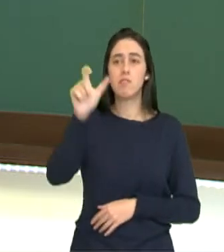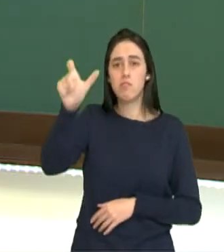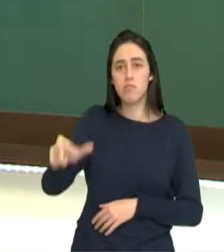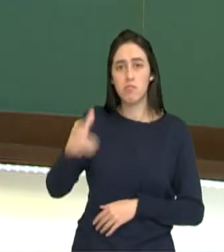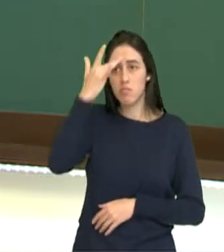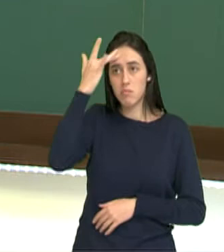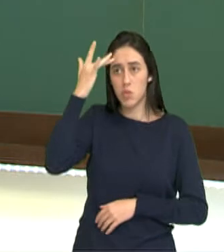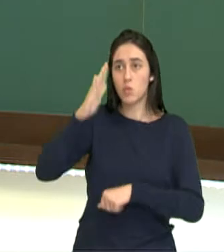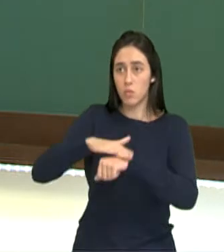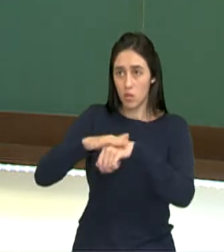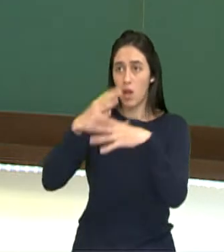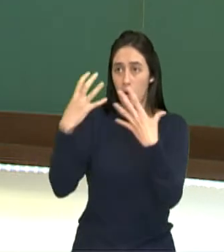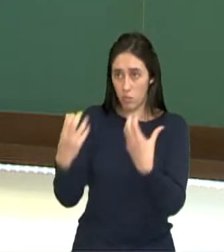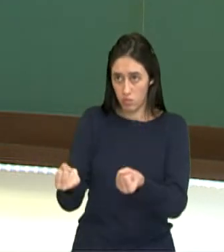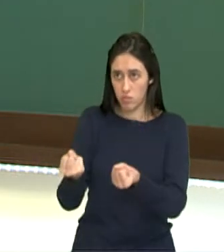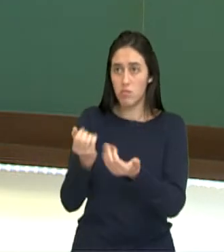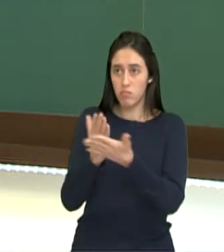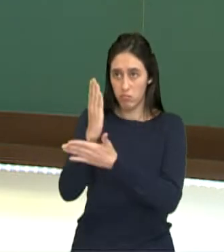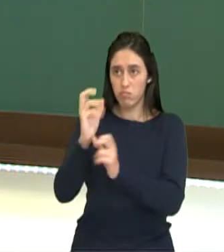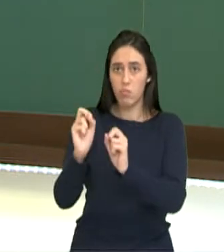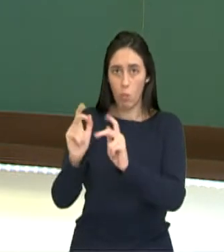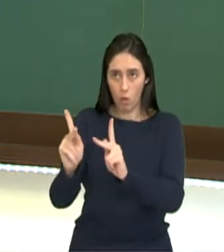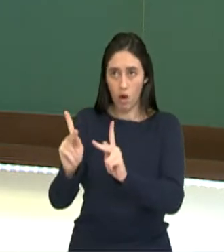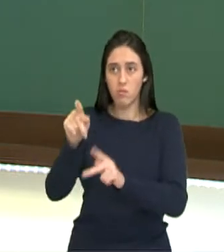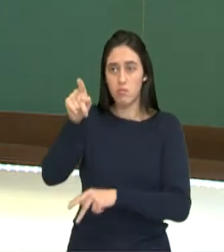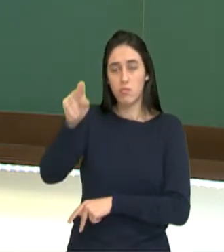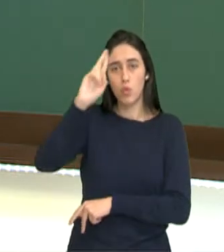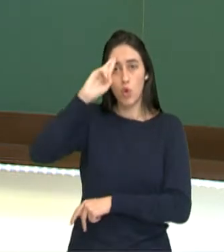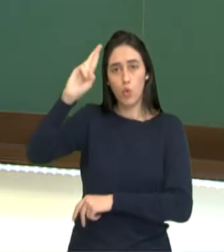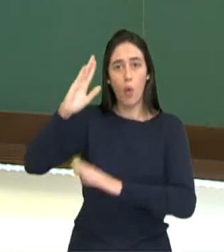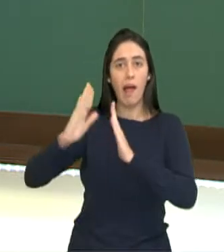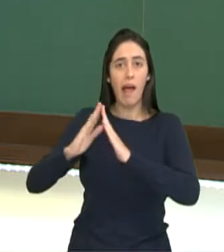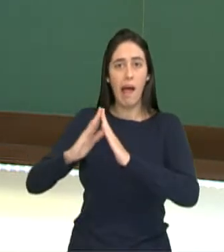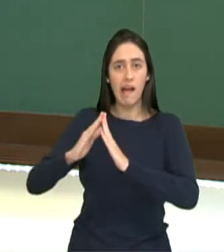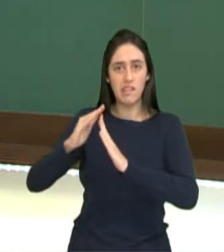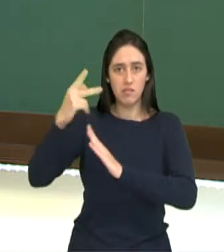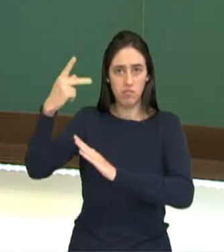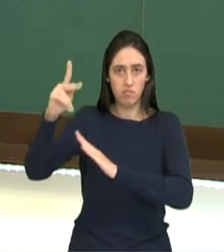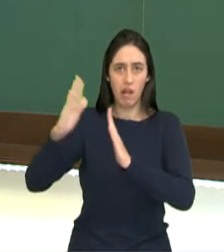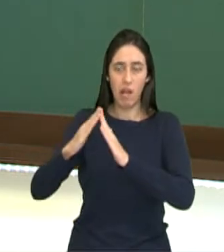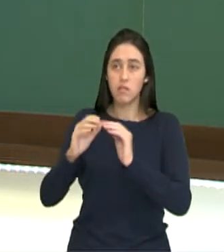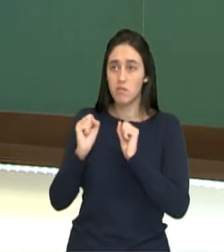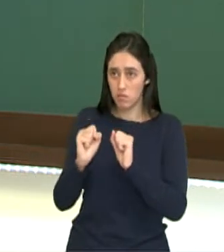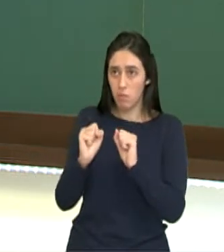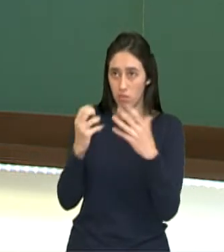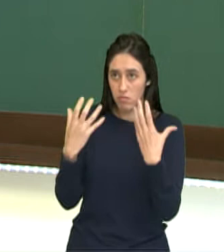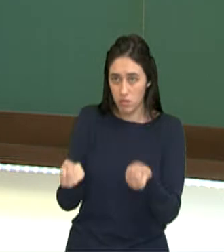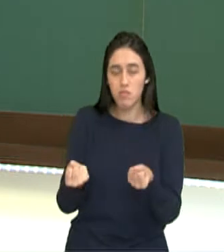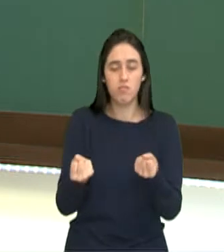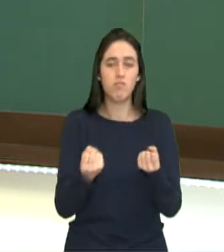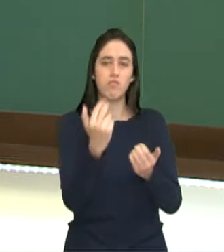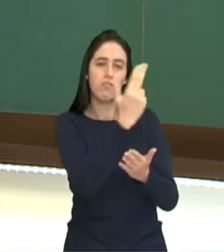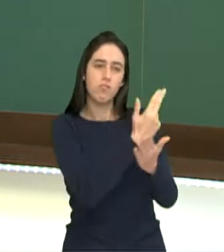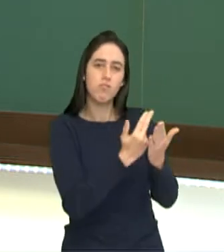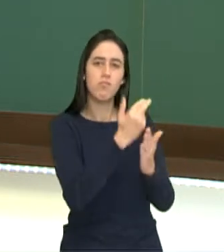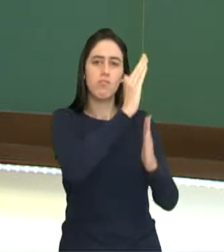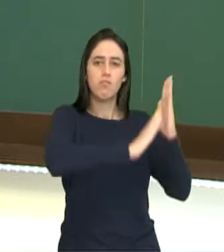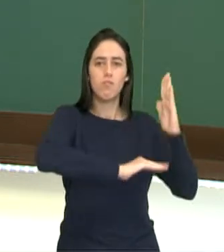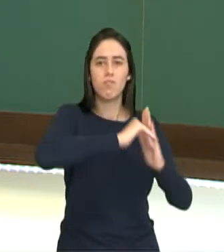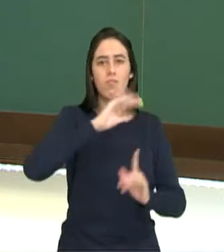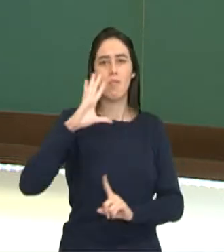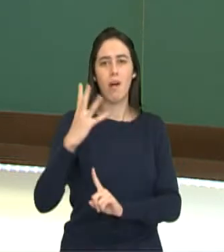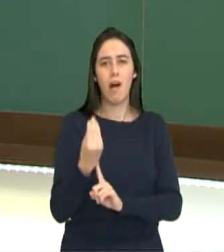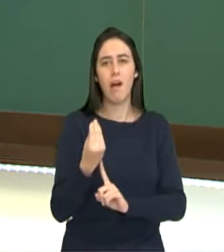cidade mais bela, foi feita com autorização da pessoa que é dona da casa ou do muro, aí, né, pessoal, é claro que há uma grande diferença também